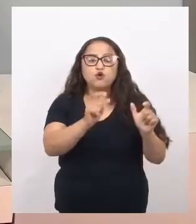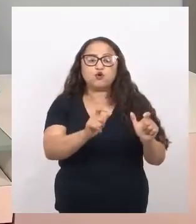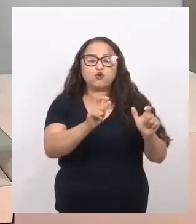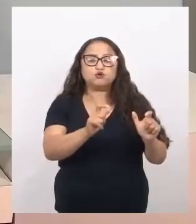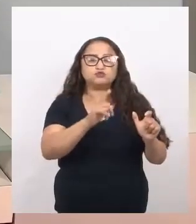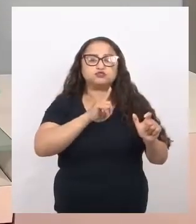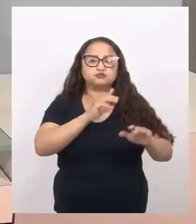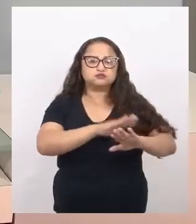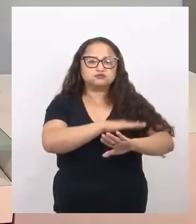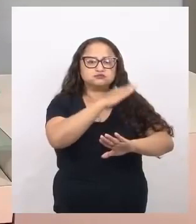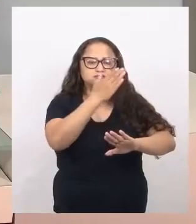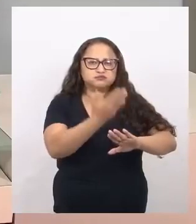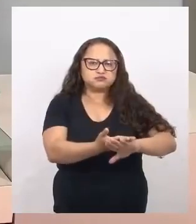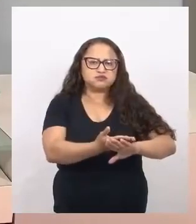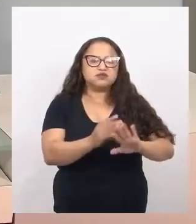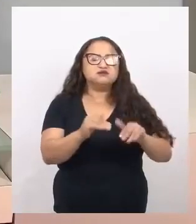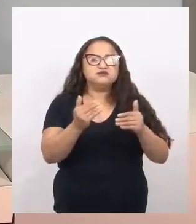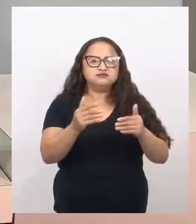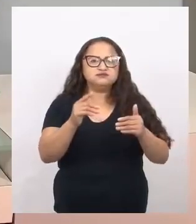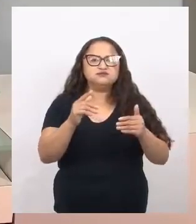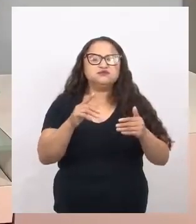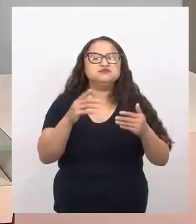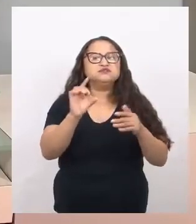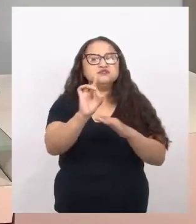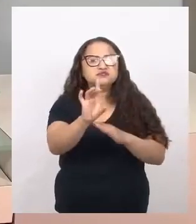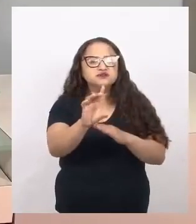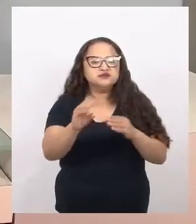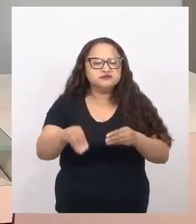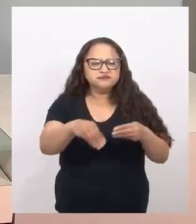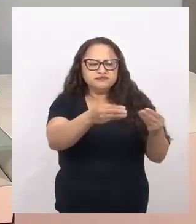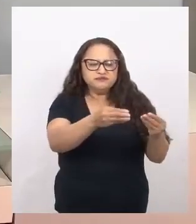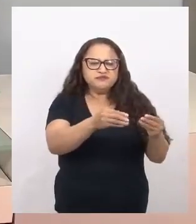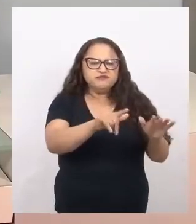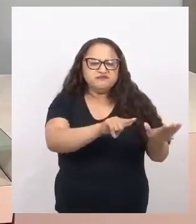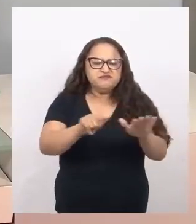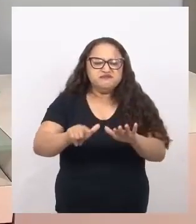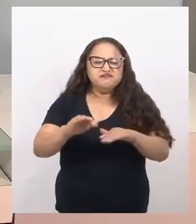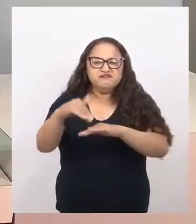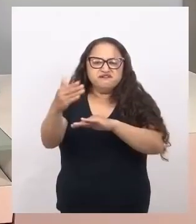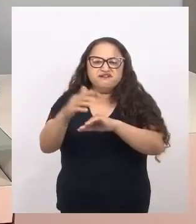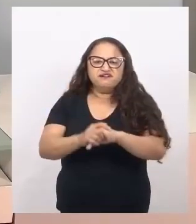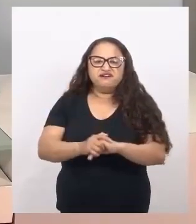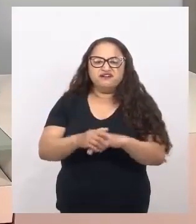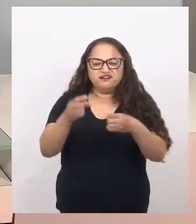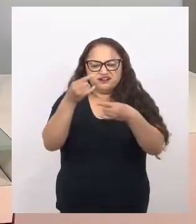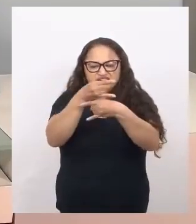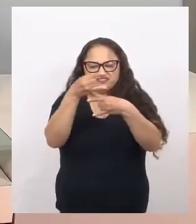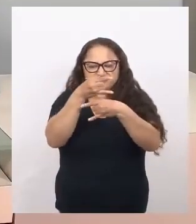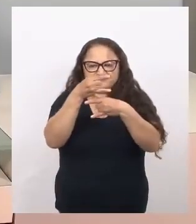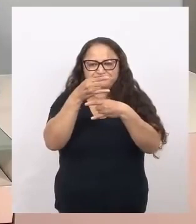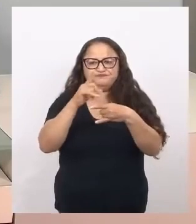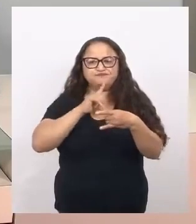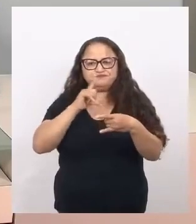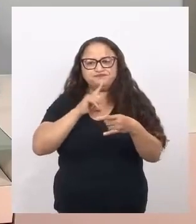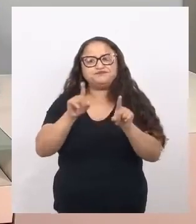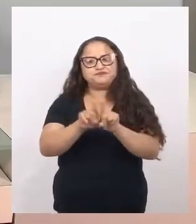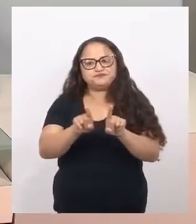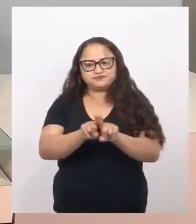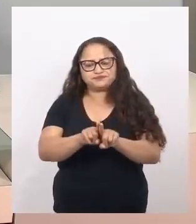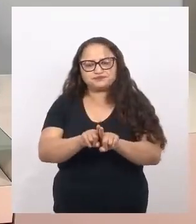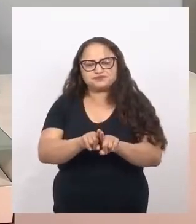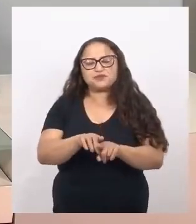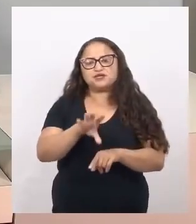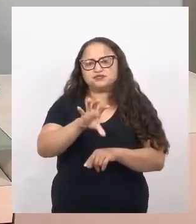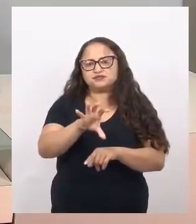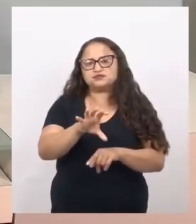tempo integral, então aqui a gente está falando dos processos que começam na semana que vem. Essa live estará disponível assim que possível